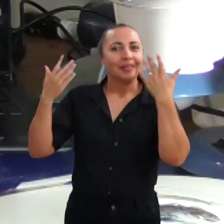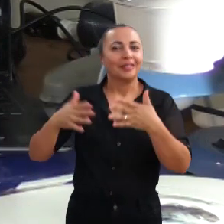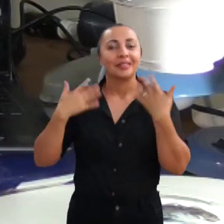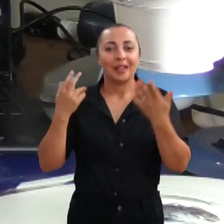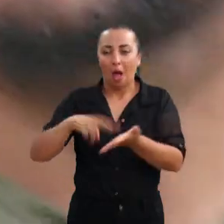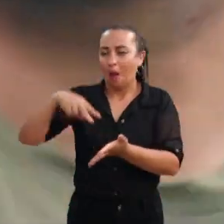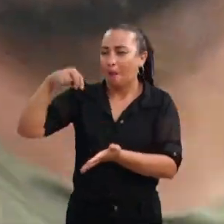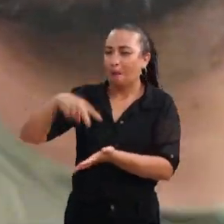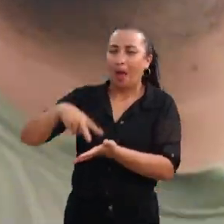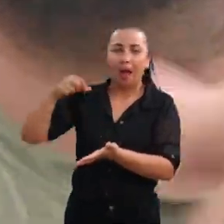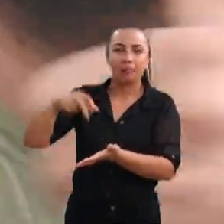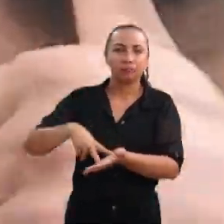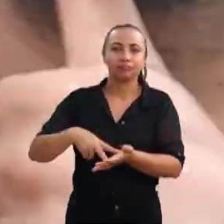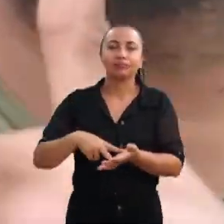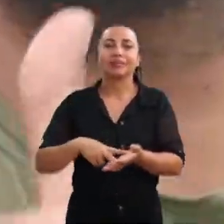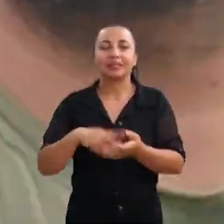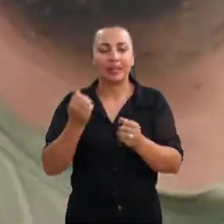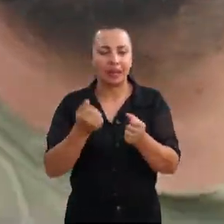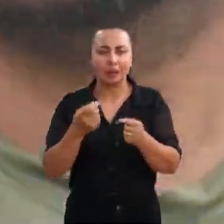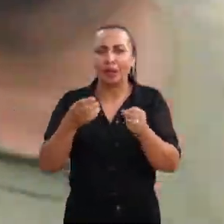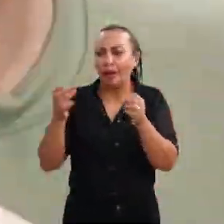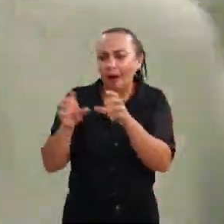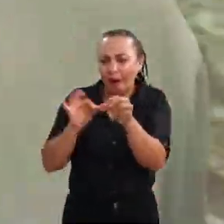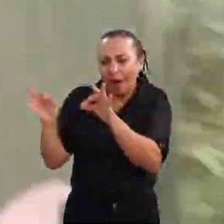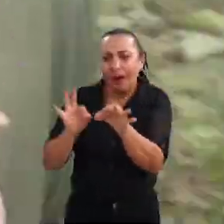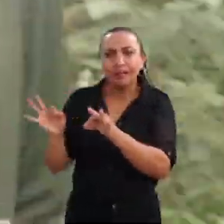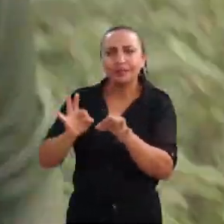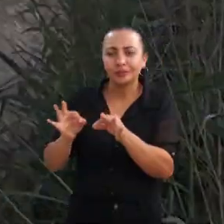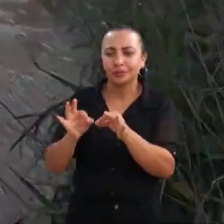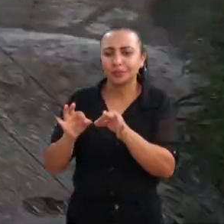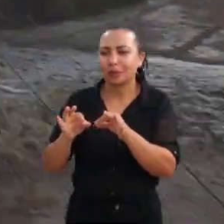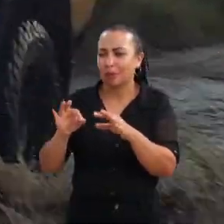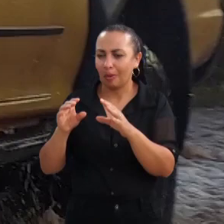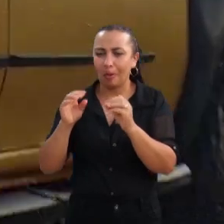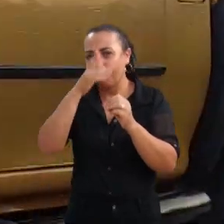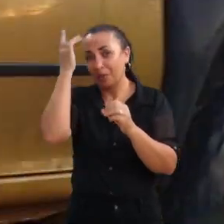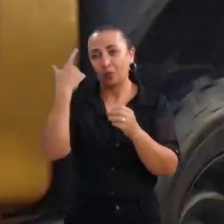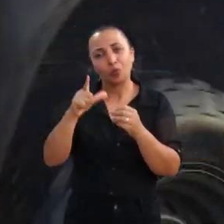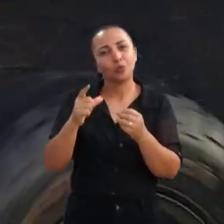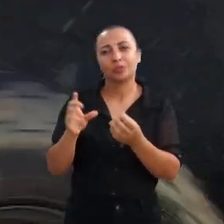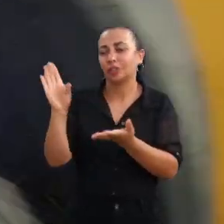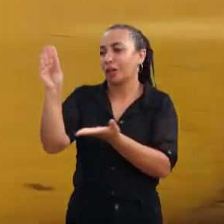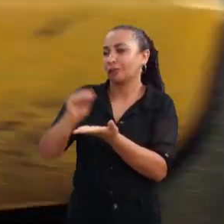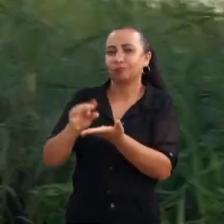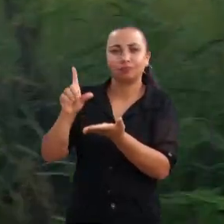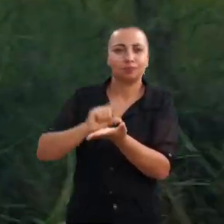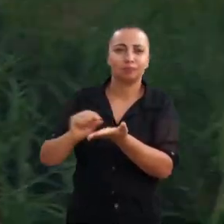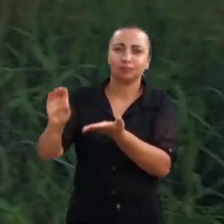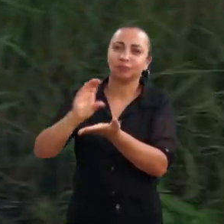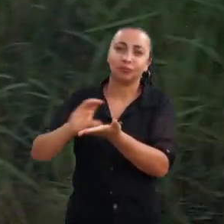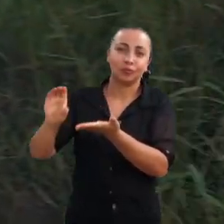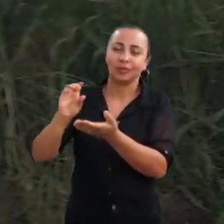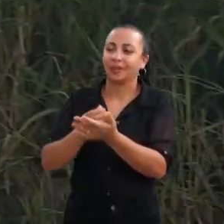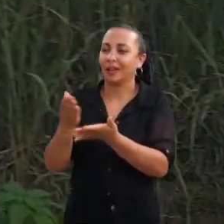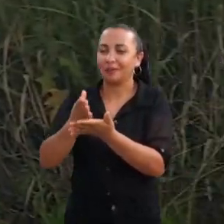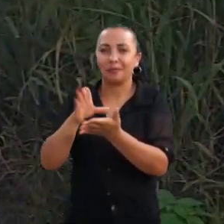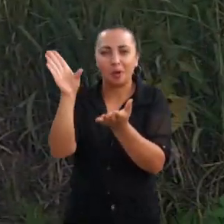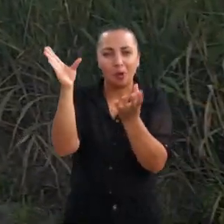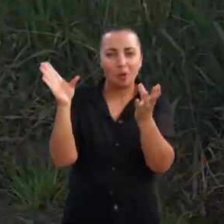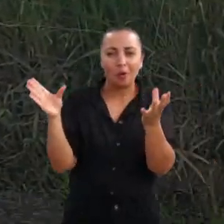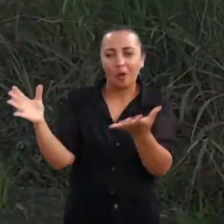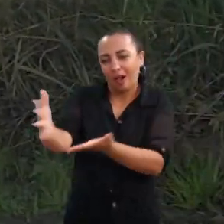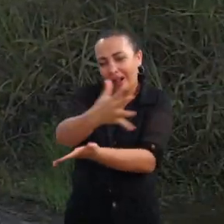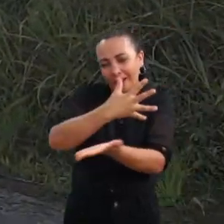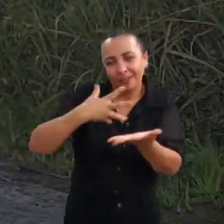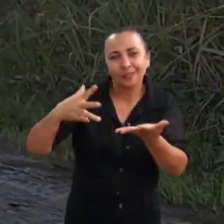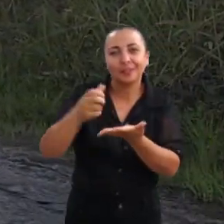quando viu aquilo ali. Então a gente decidiu, né, montar uma expedição, né? A gente não tinha recursos no momento e terminamos fazendo uma vaquinha